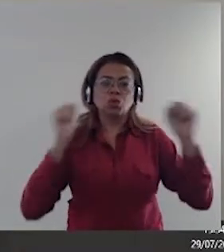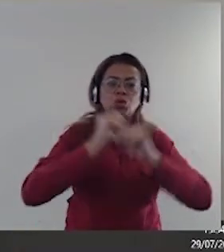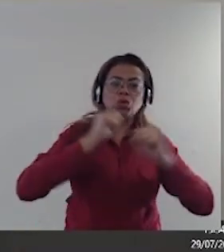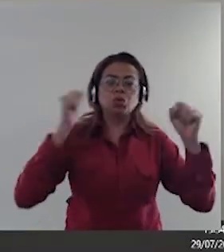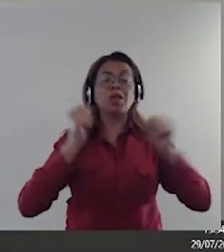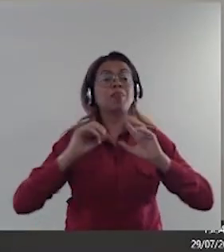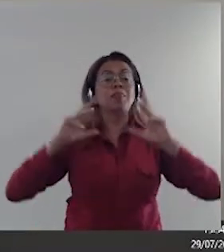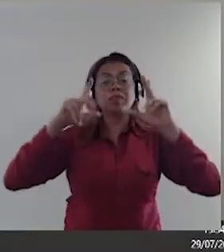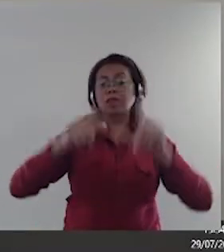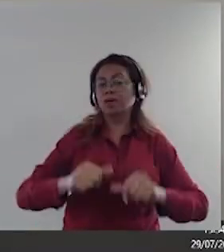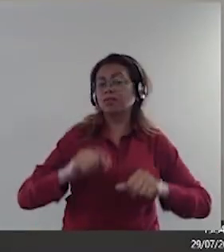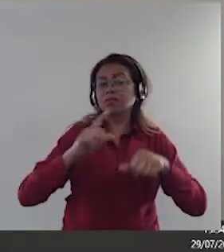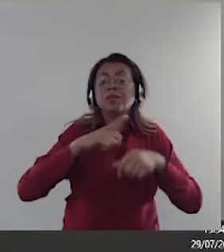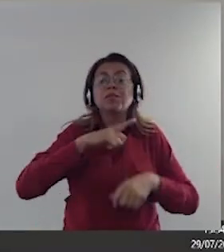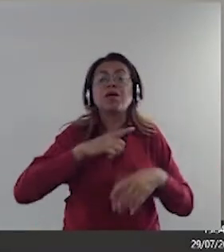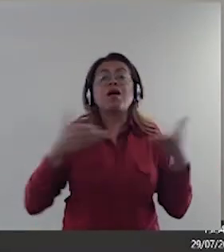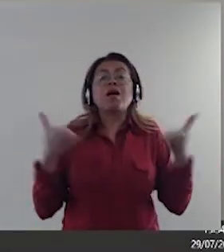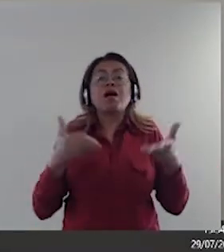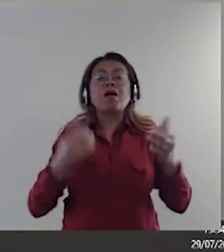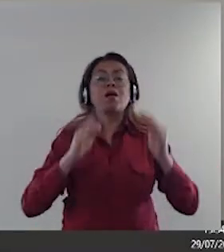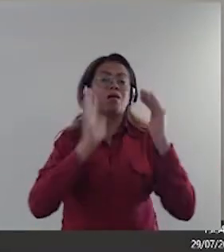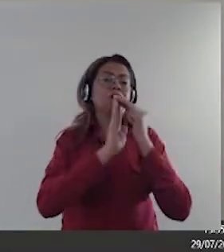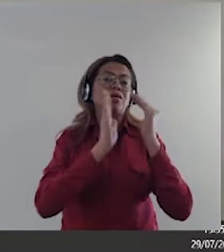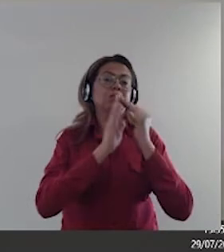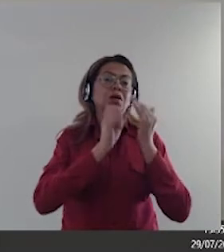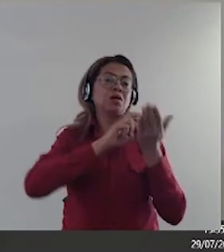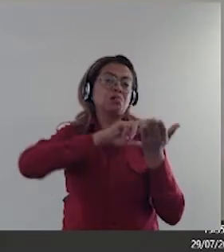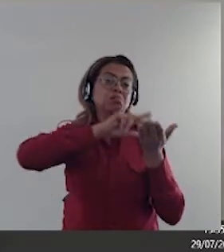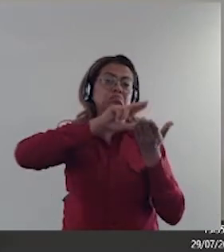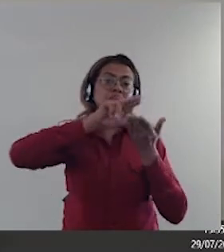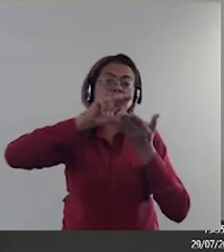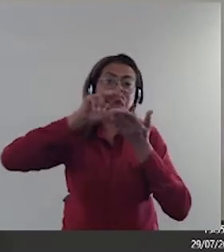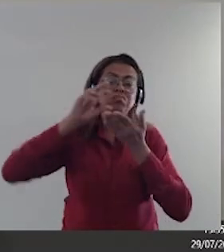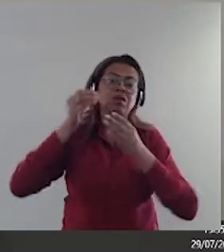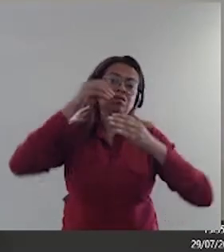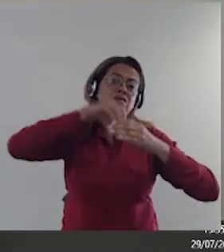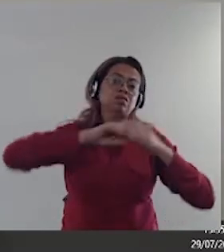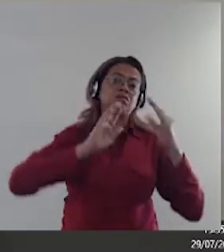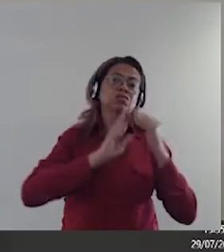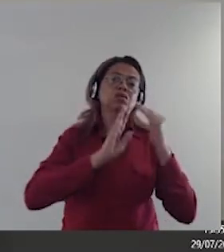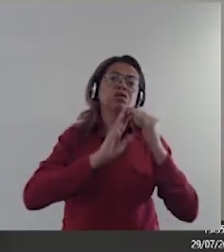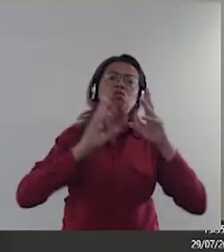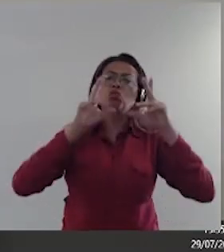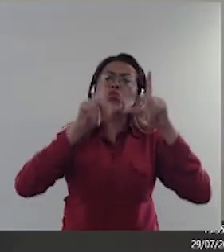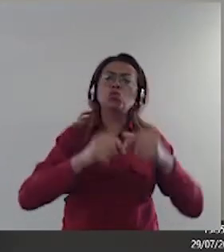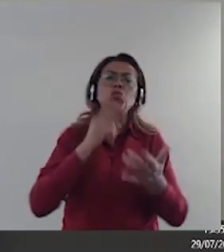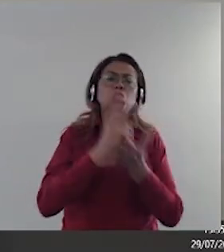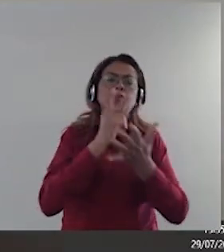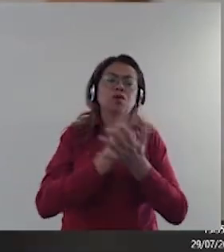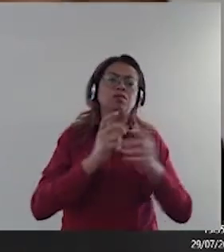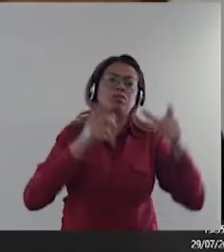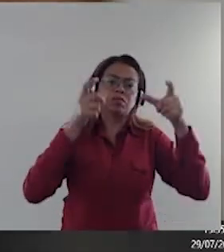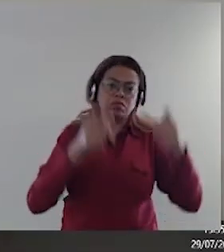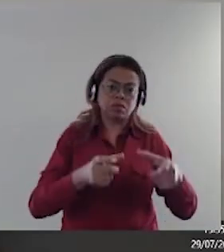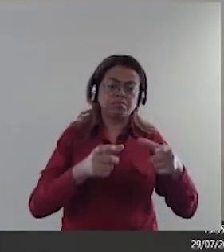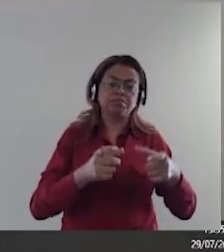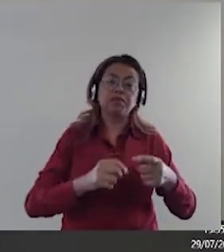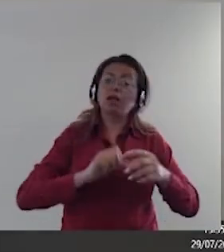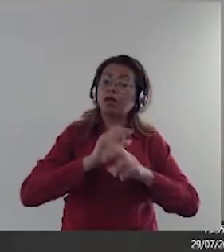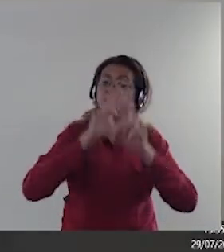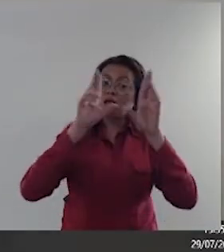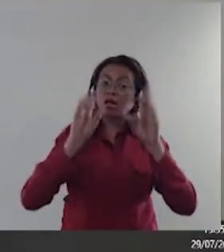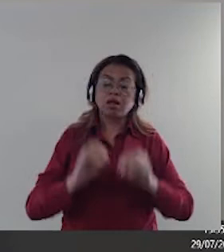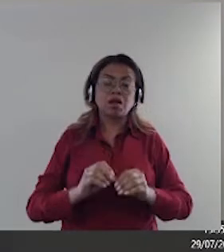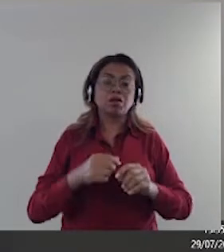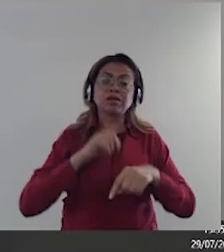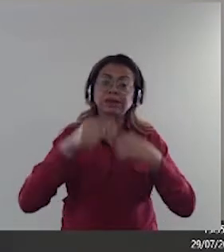Nós temos agora uma casa multifuncional, né? Nós temos tudo num só lugar. E claro que isso tem um impacto muito